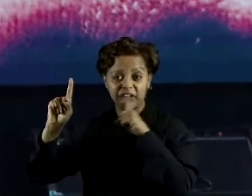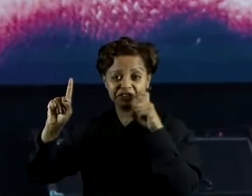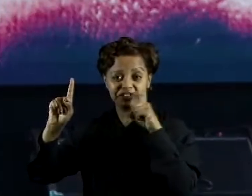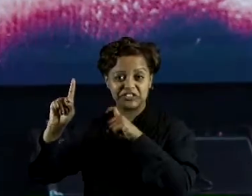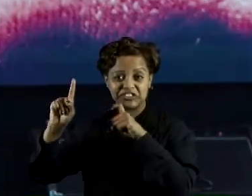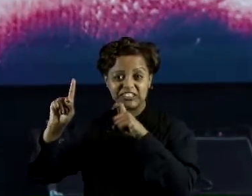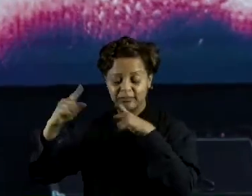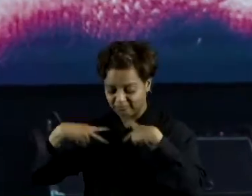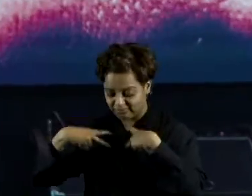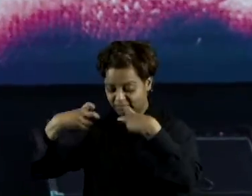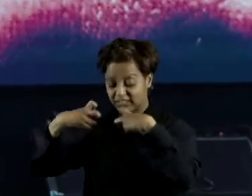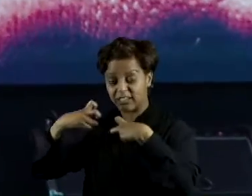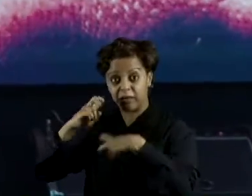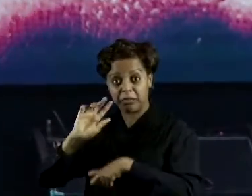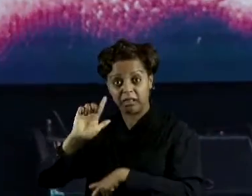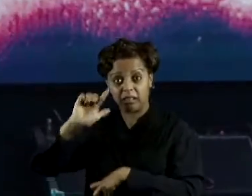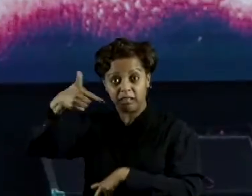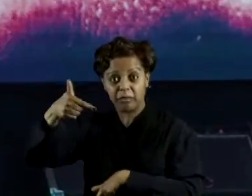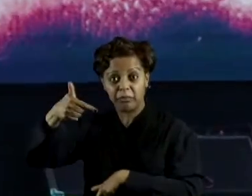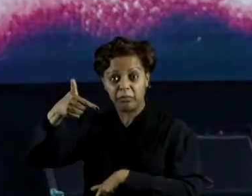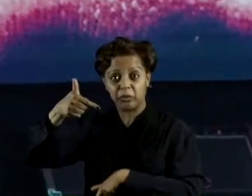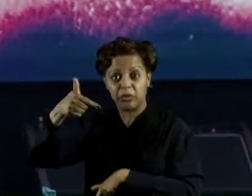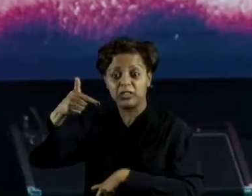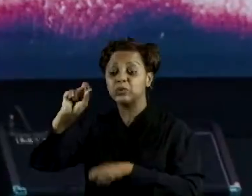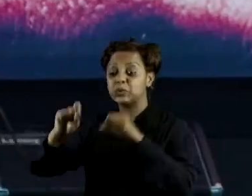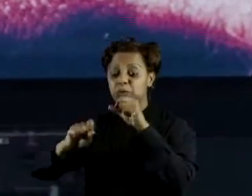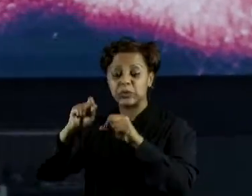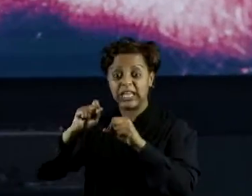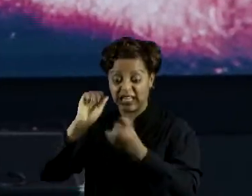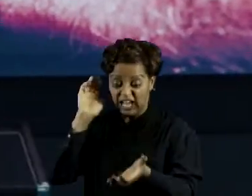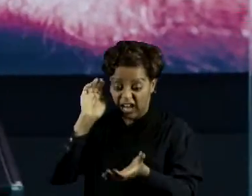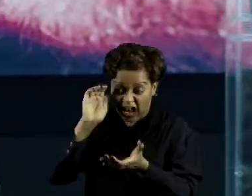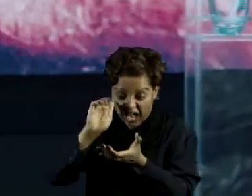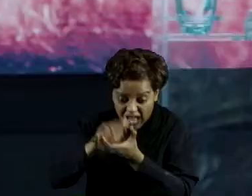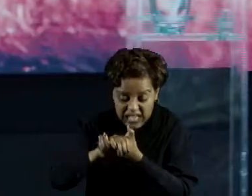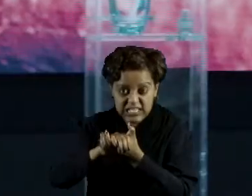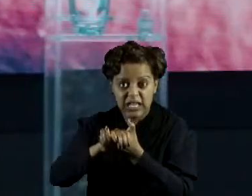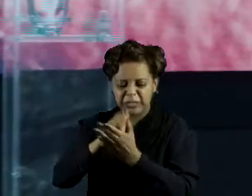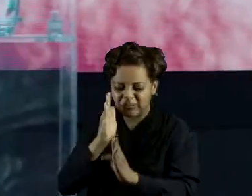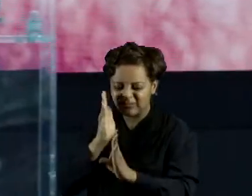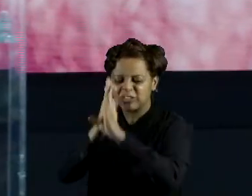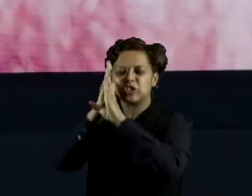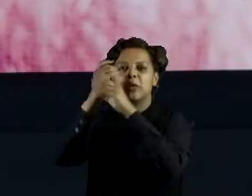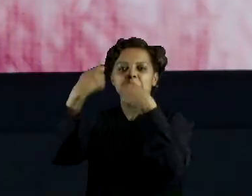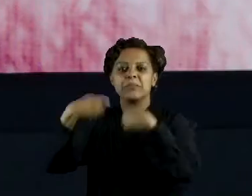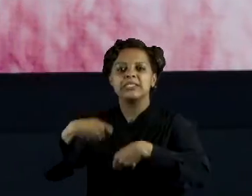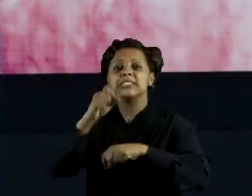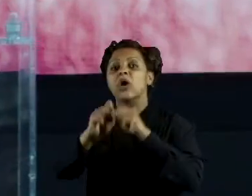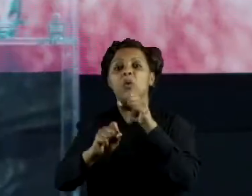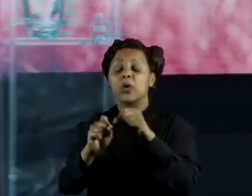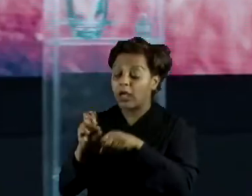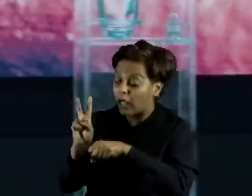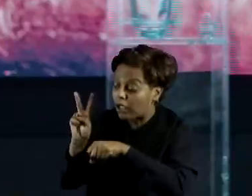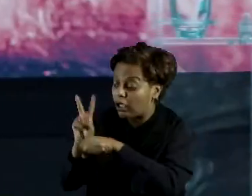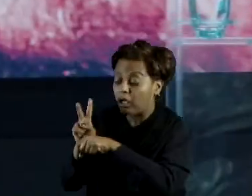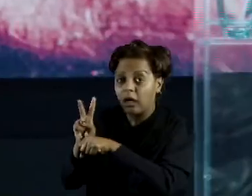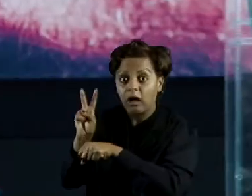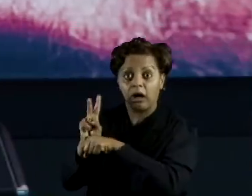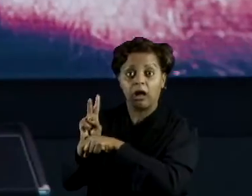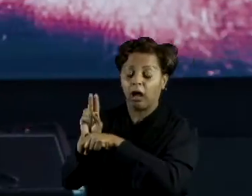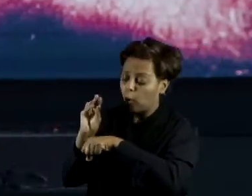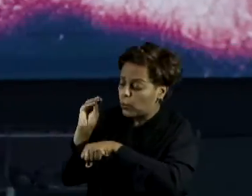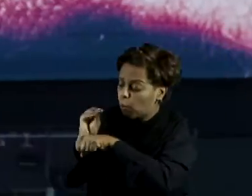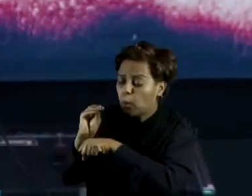descobrem que o casamento requer cuidado, investimento,